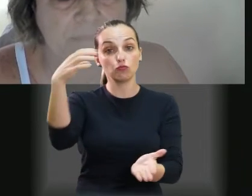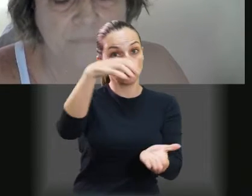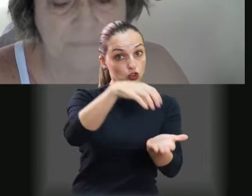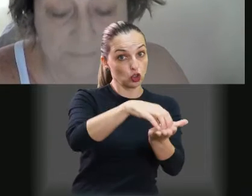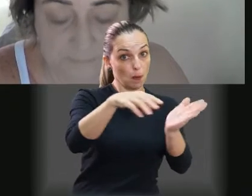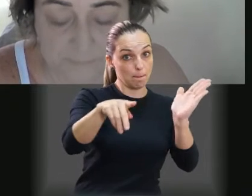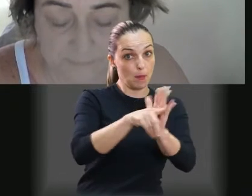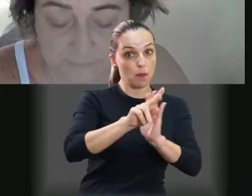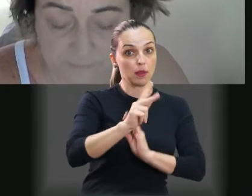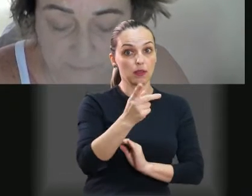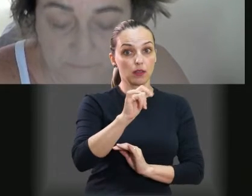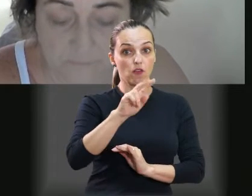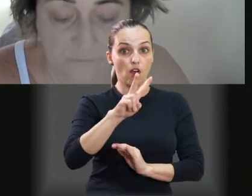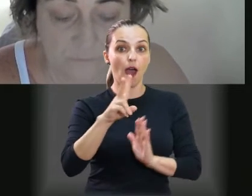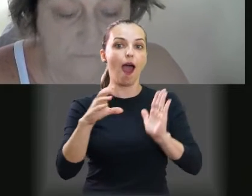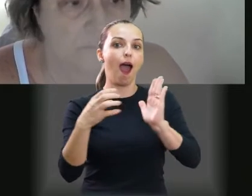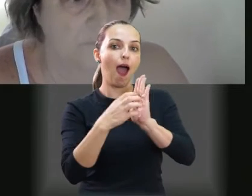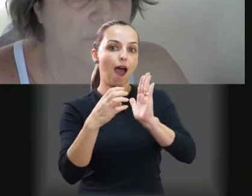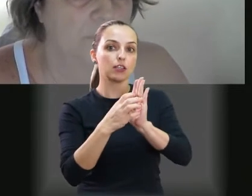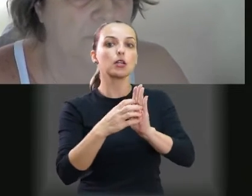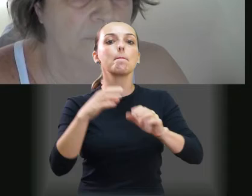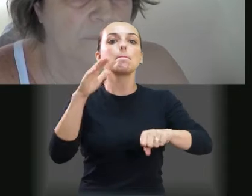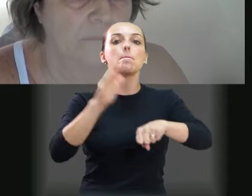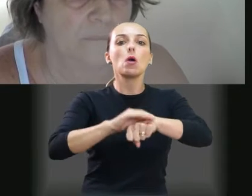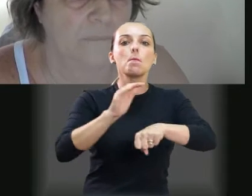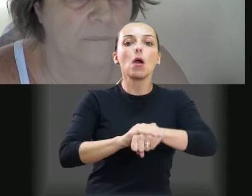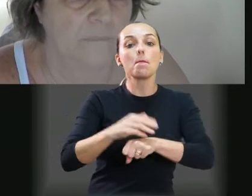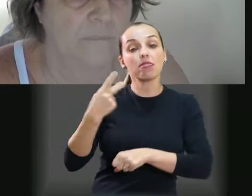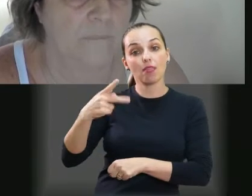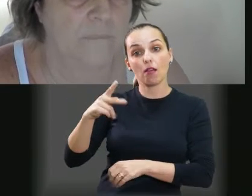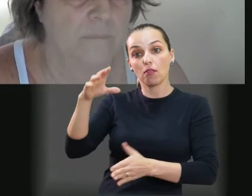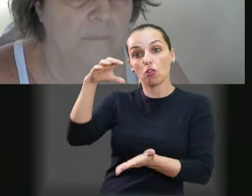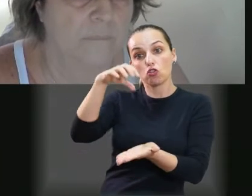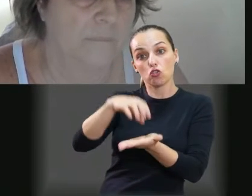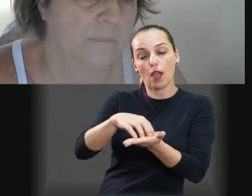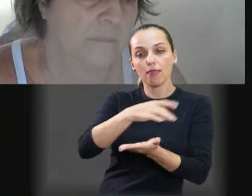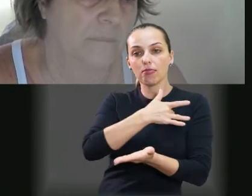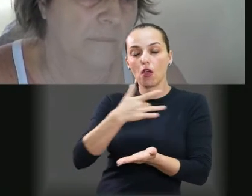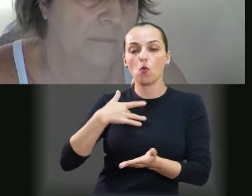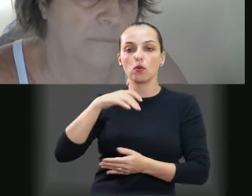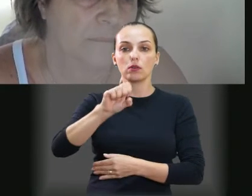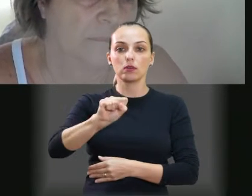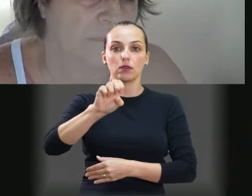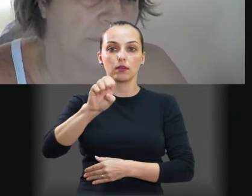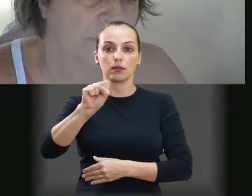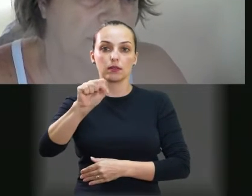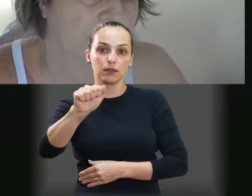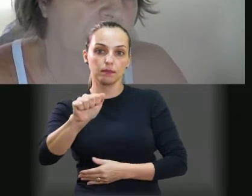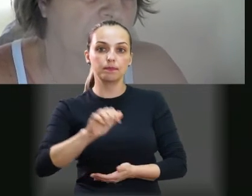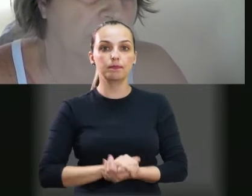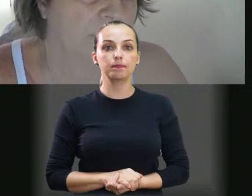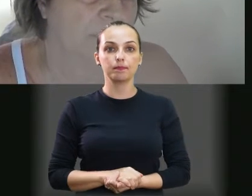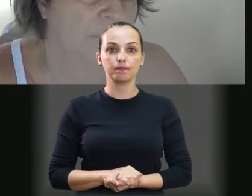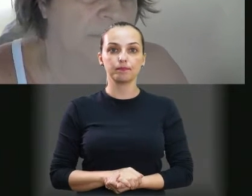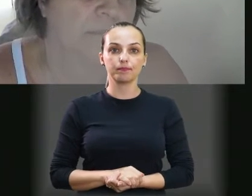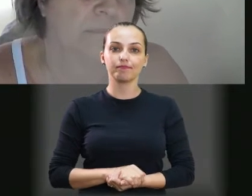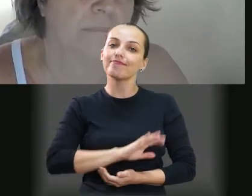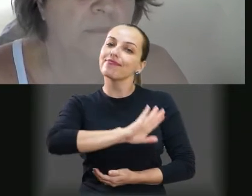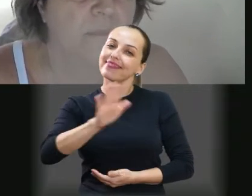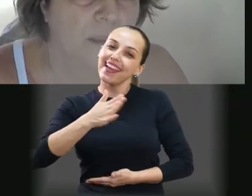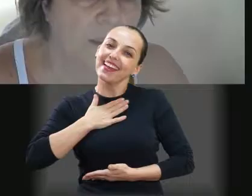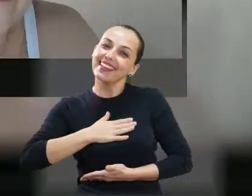do Serviço Especial de Saúde de Araraquara, o SESA. Olá, Marisa, seja muito bem-vinda. Obrigada por estar aqui conosco.